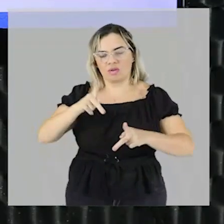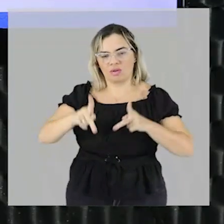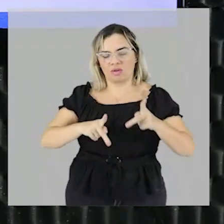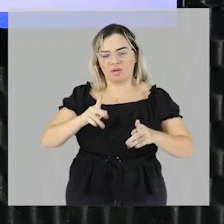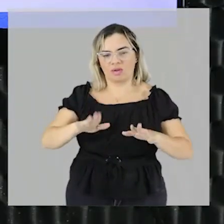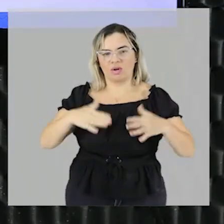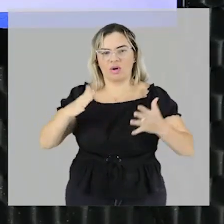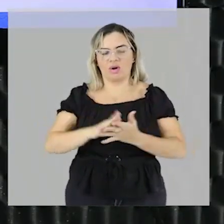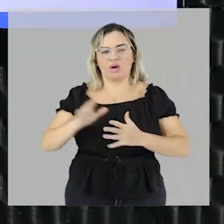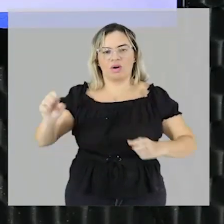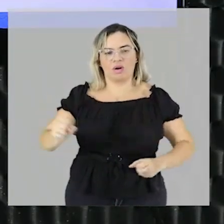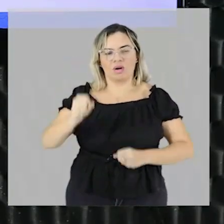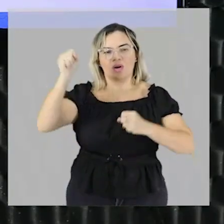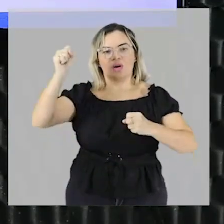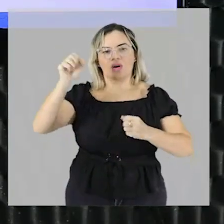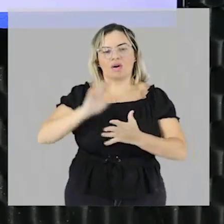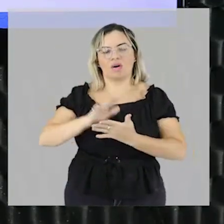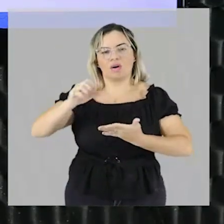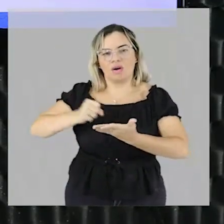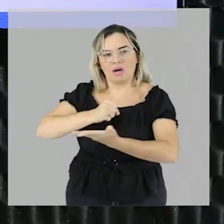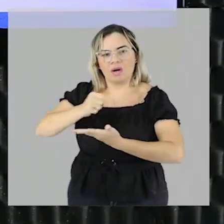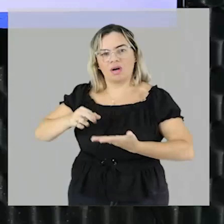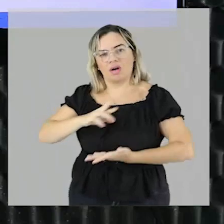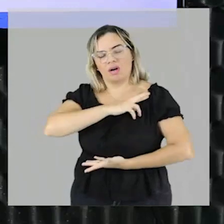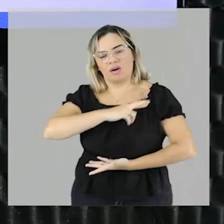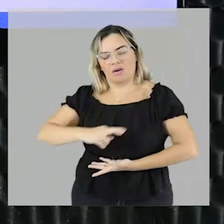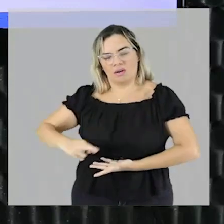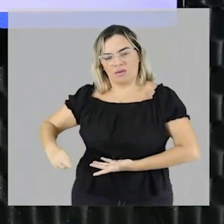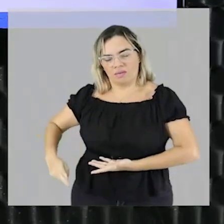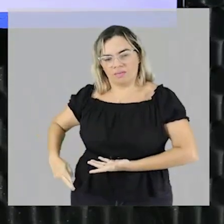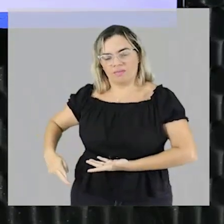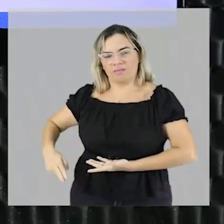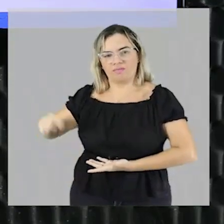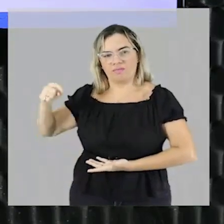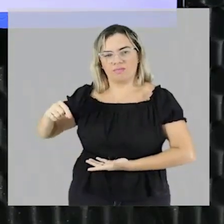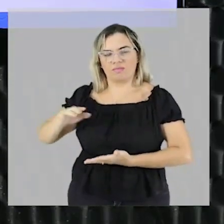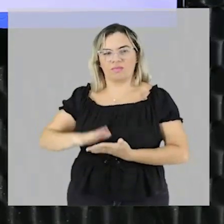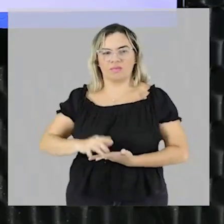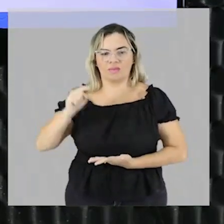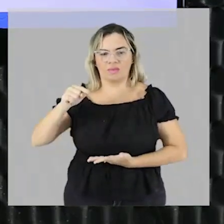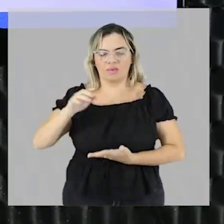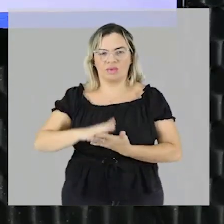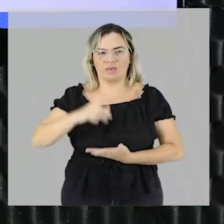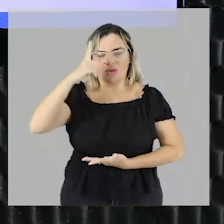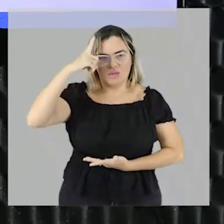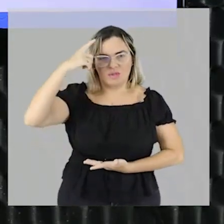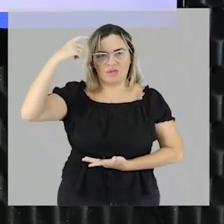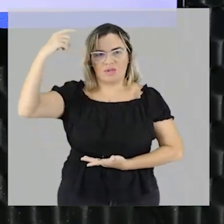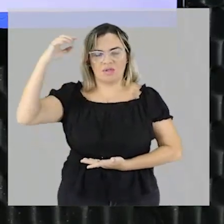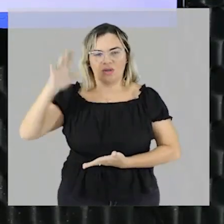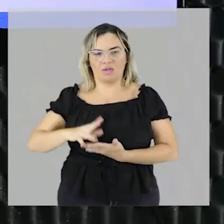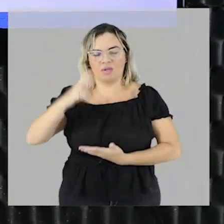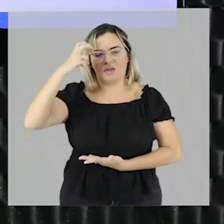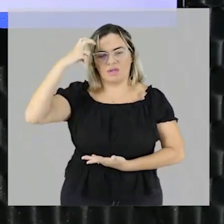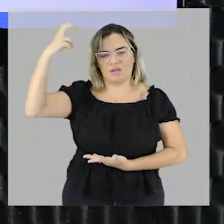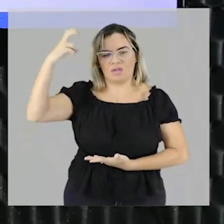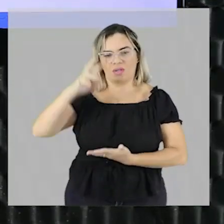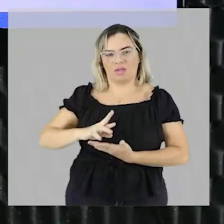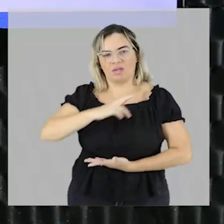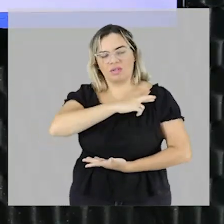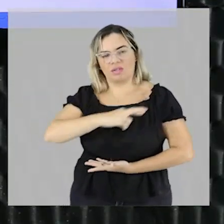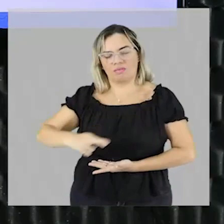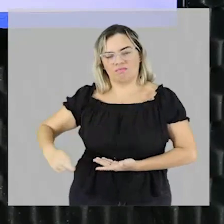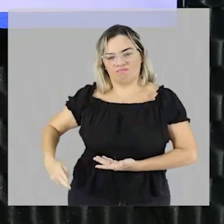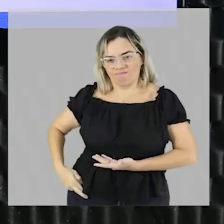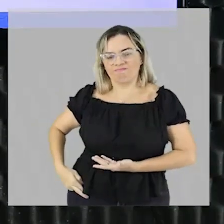trabalhando como herói, basicamente, da República, isso foi inventado ali pelos intelectuais republicanos.